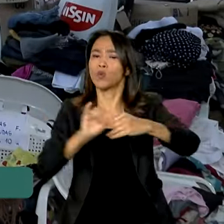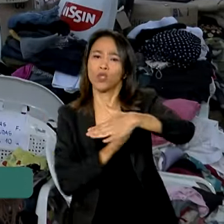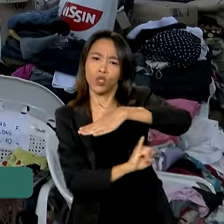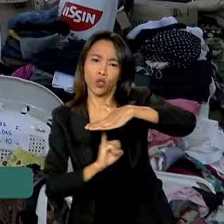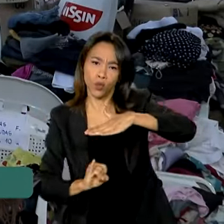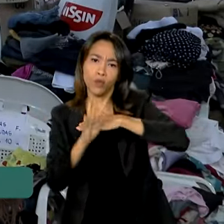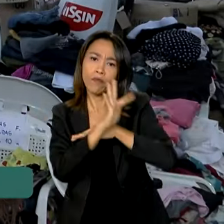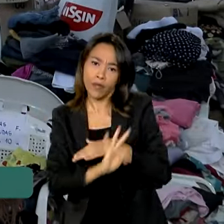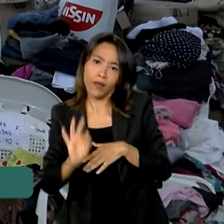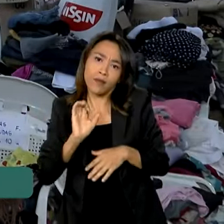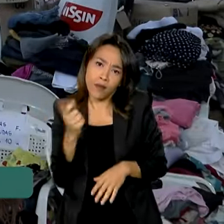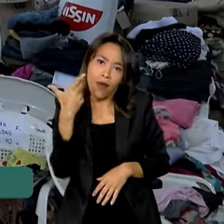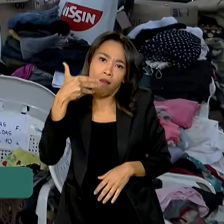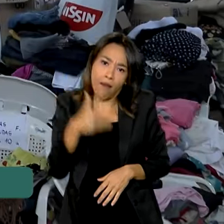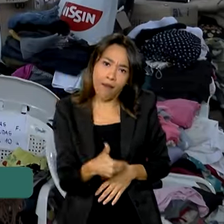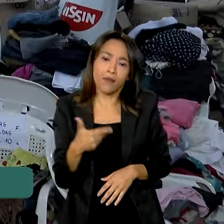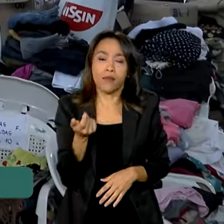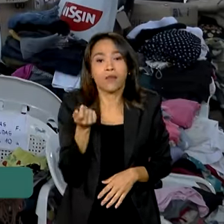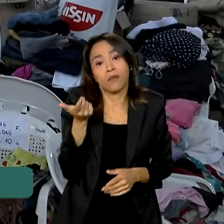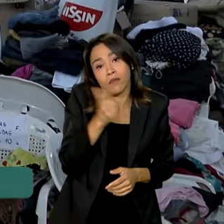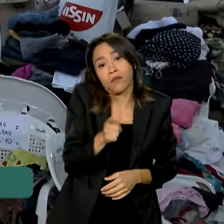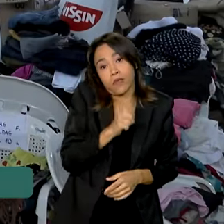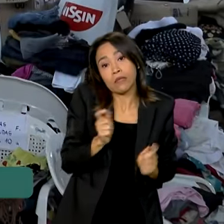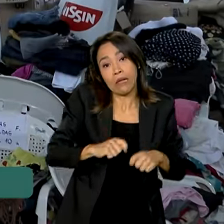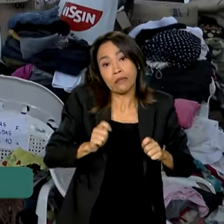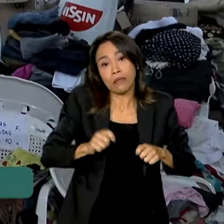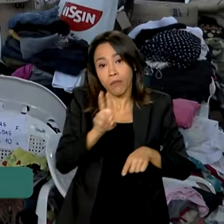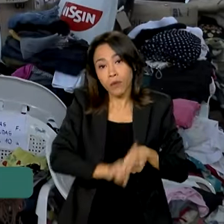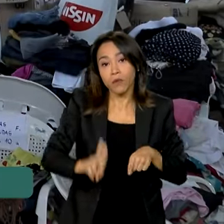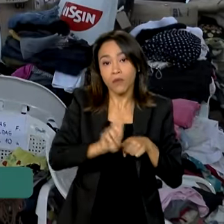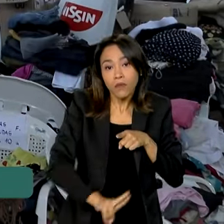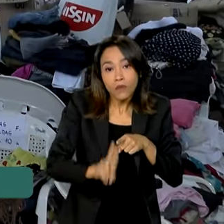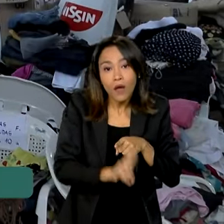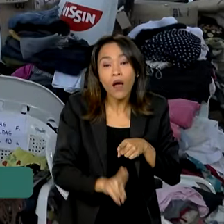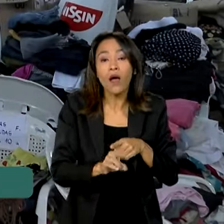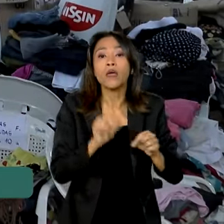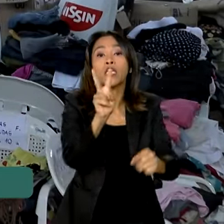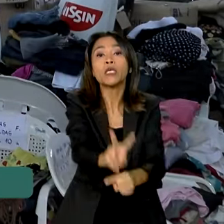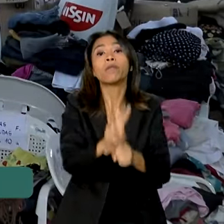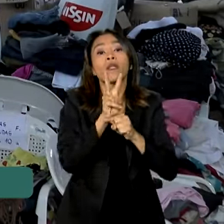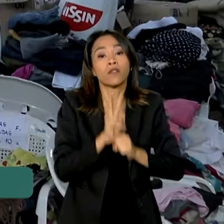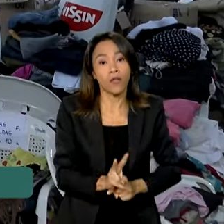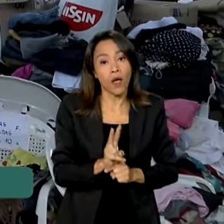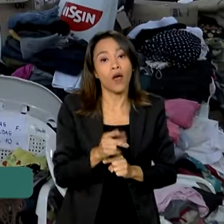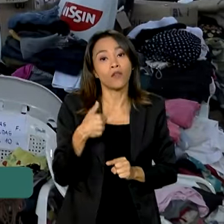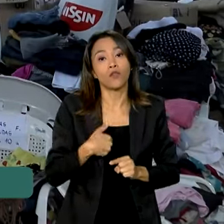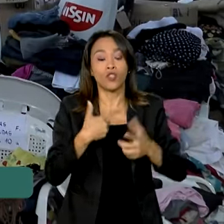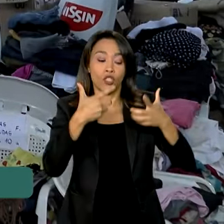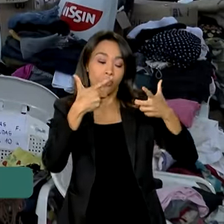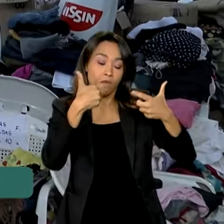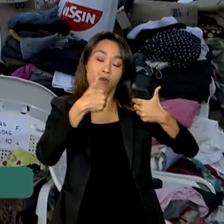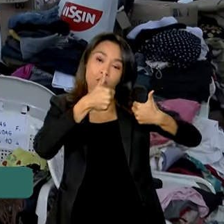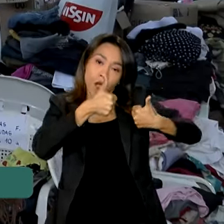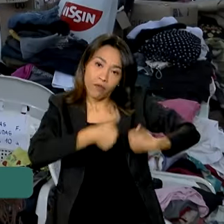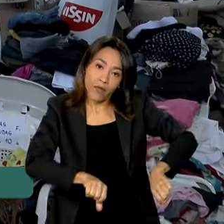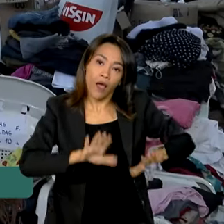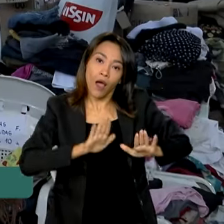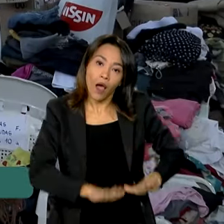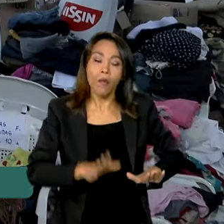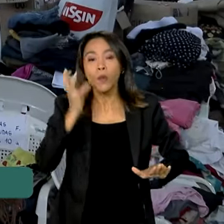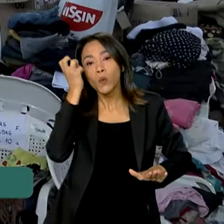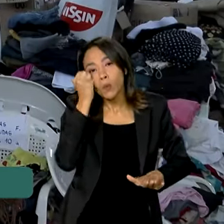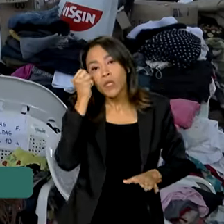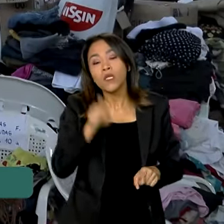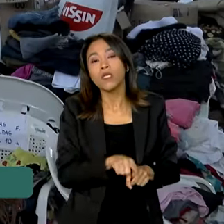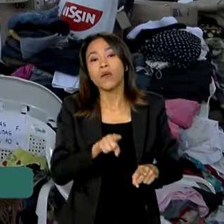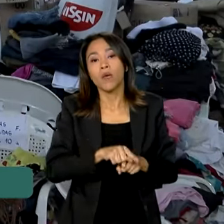aquelas que serão possíveis, né, de serem utilizadas para servirem de abrigos e pontos de coleta de doações. Também